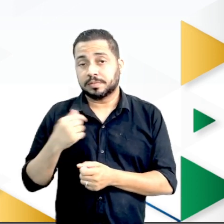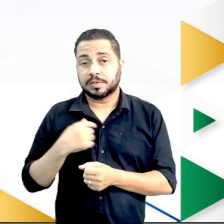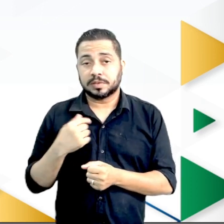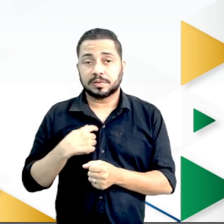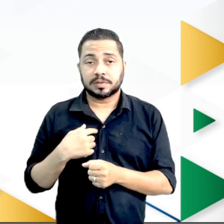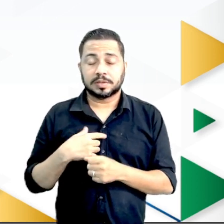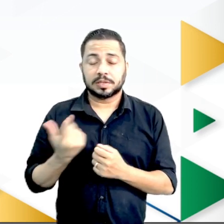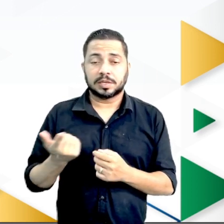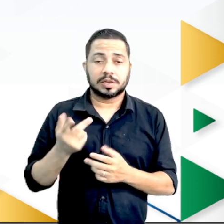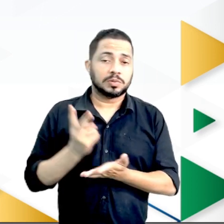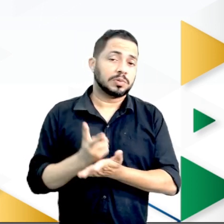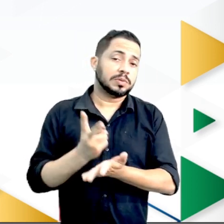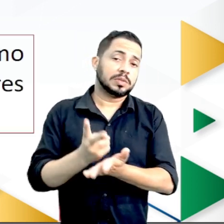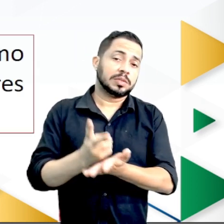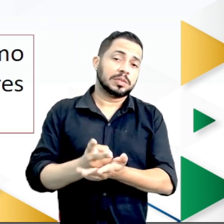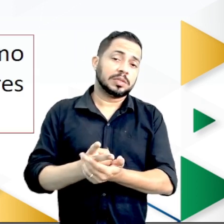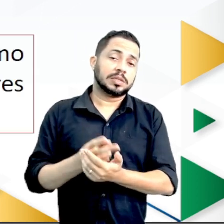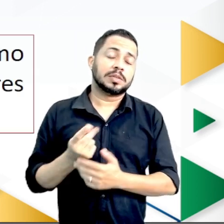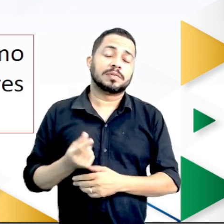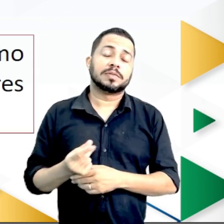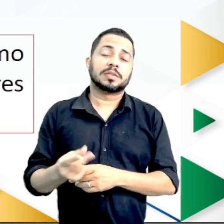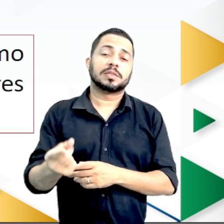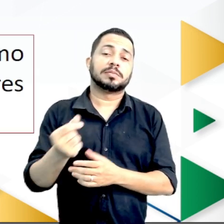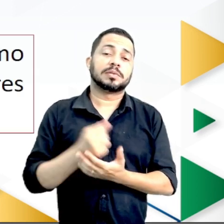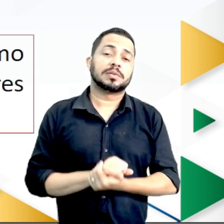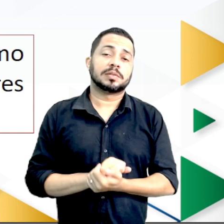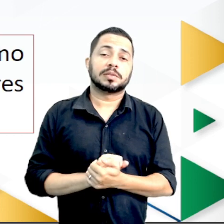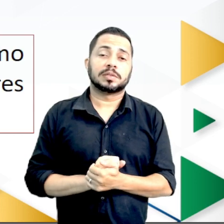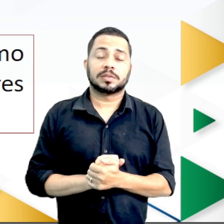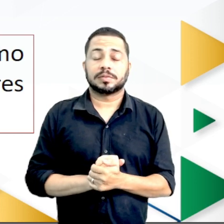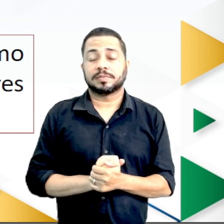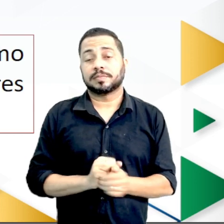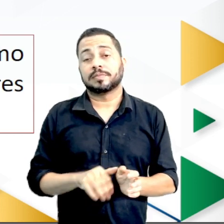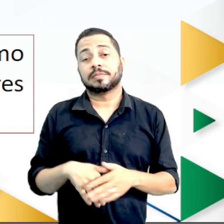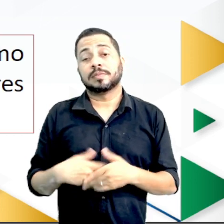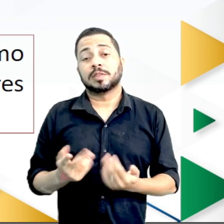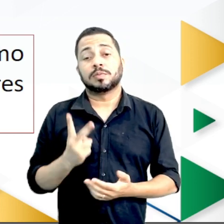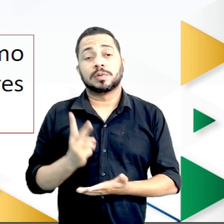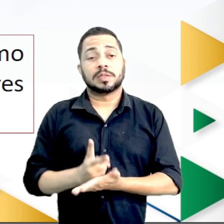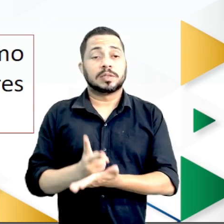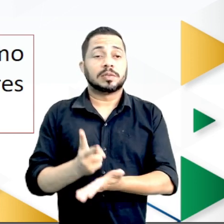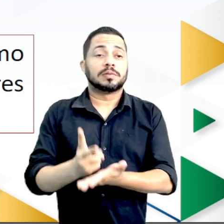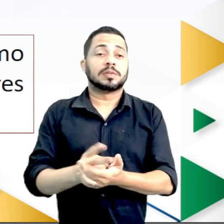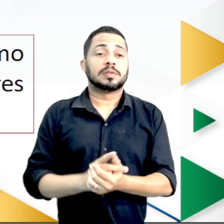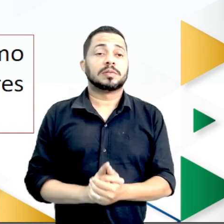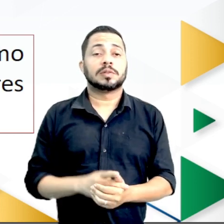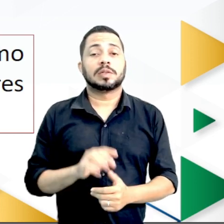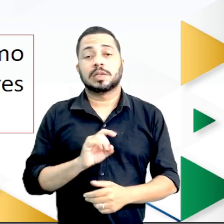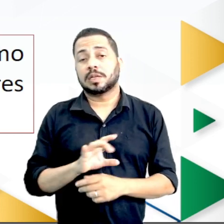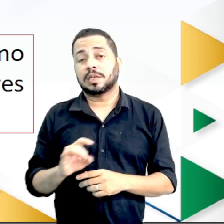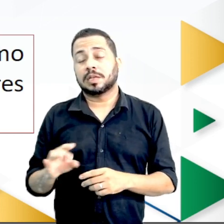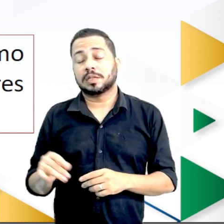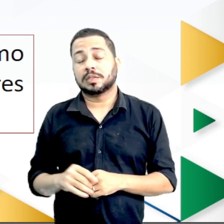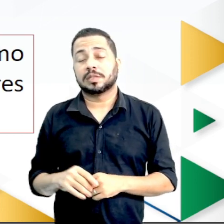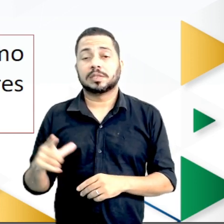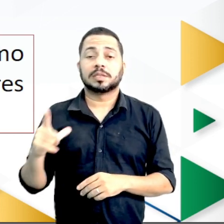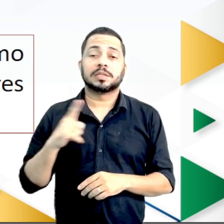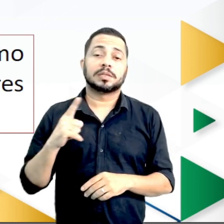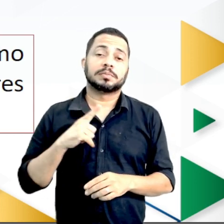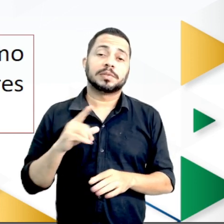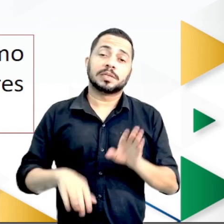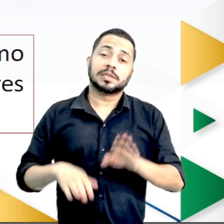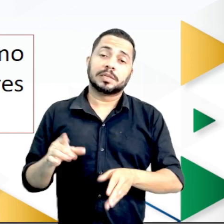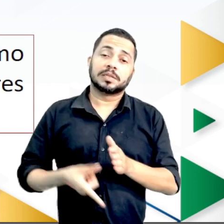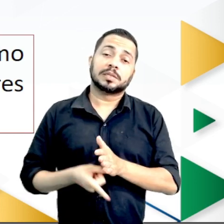recurso dá uma continuidade aí infinitamente. Tranquilo até aí? Uma sequência recursiva quando cada termo depende do termo